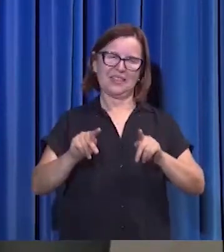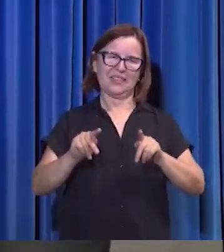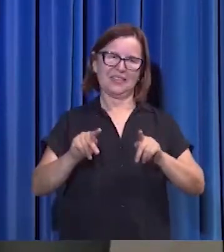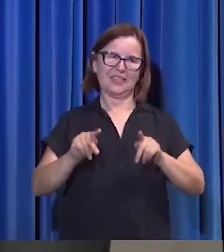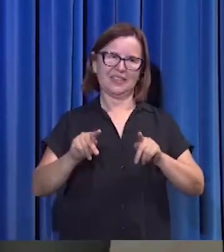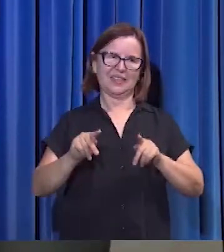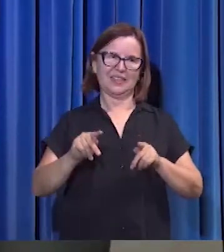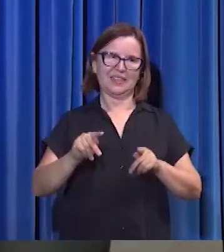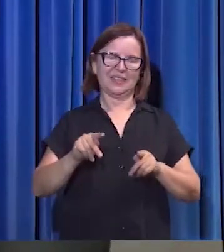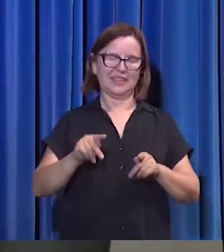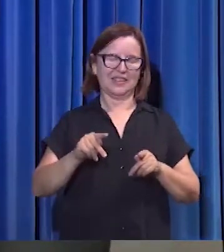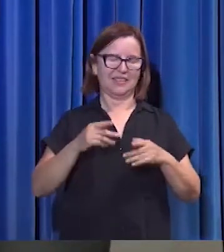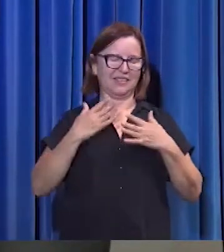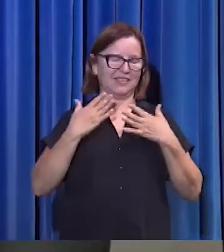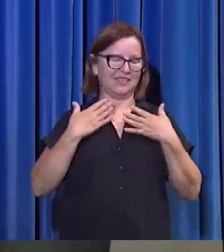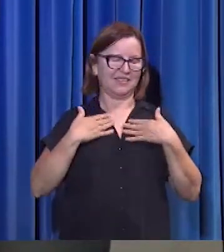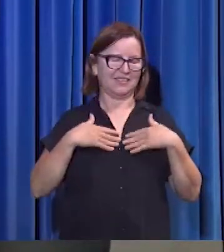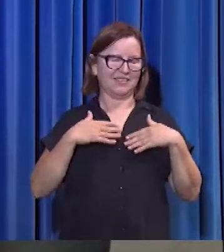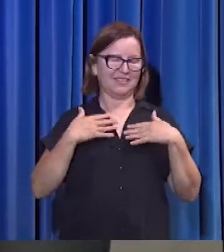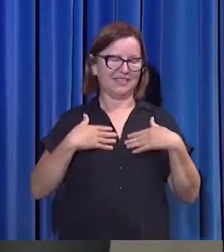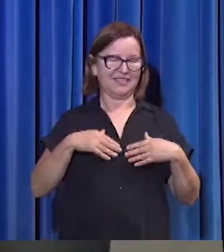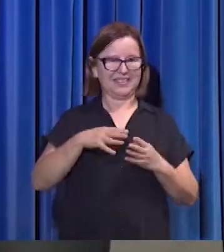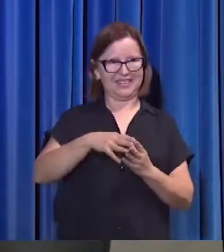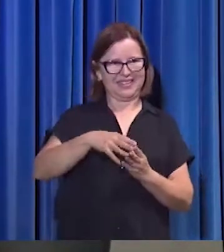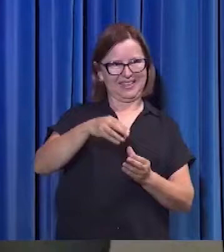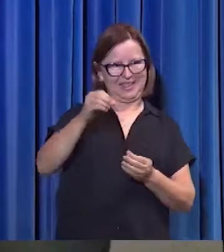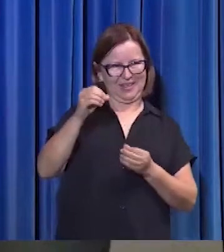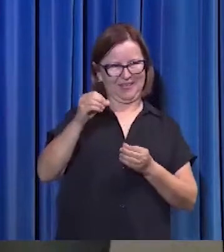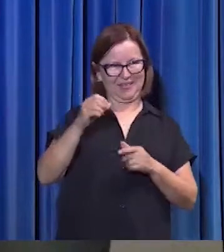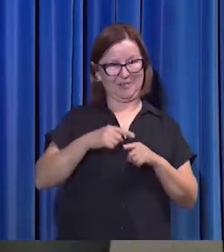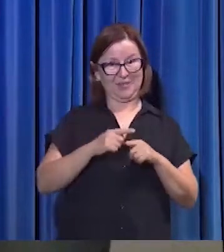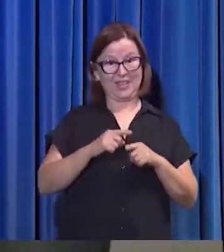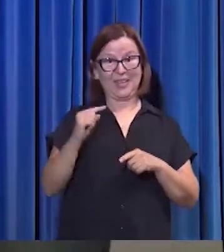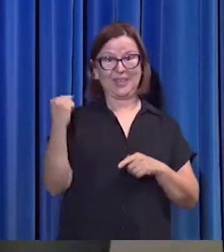uma aceitação incondicional.